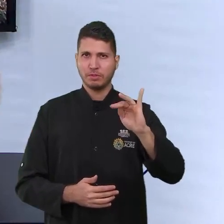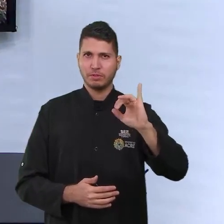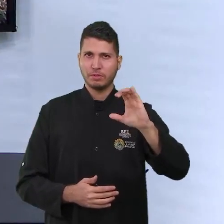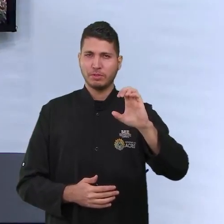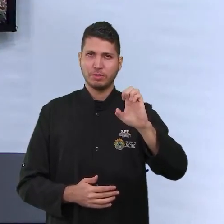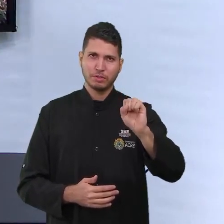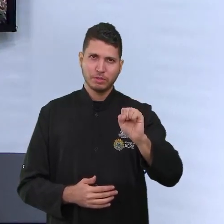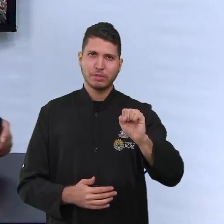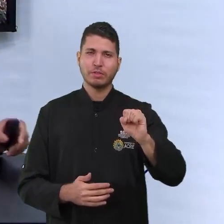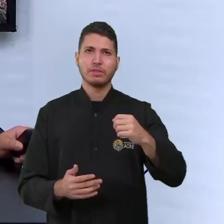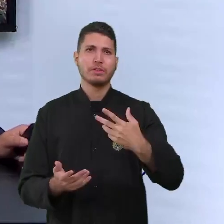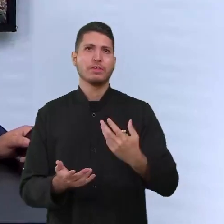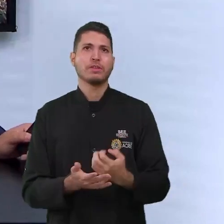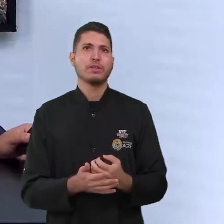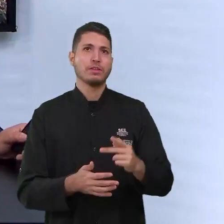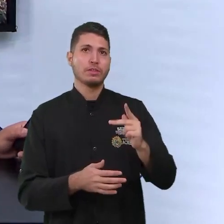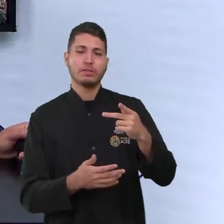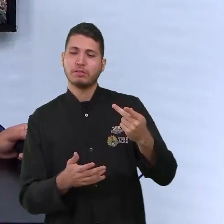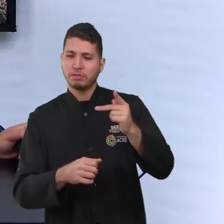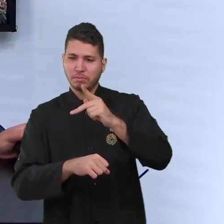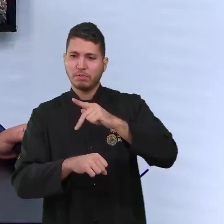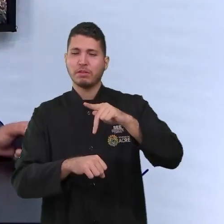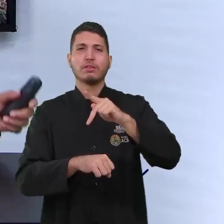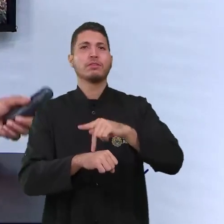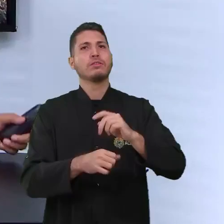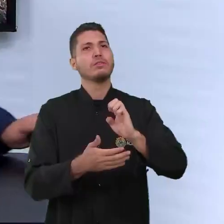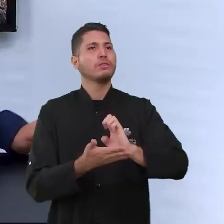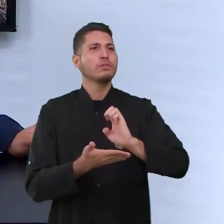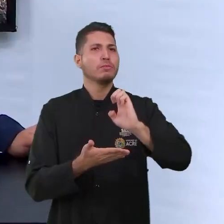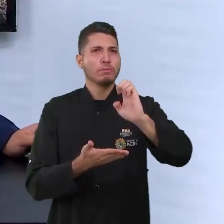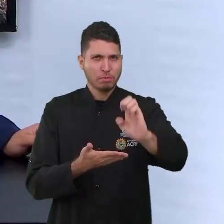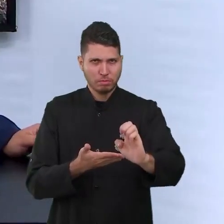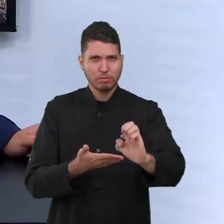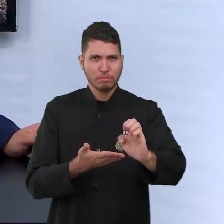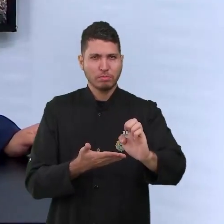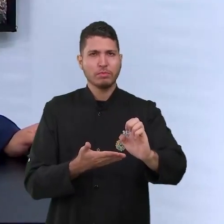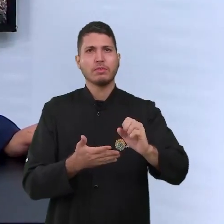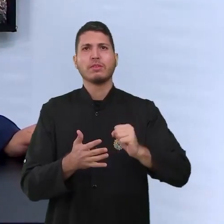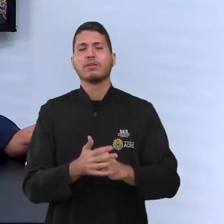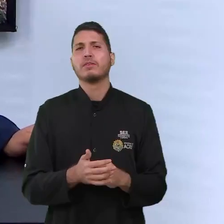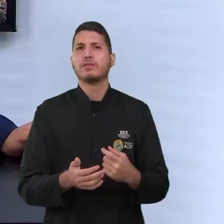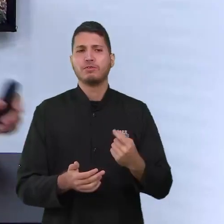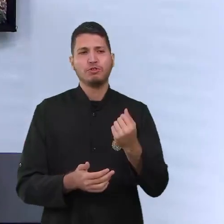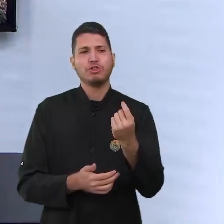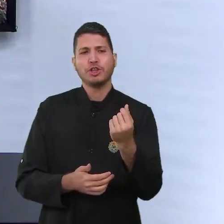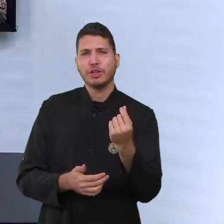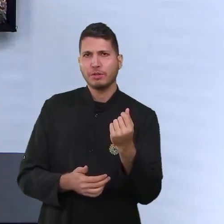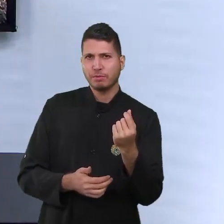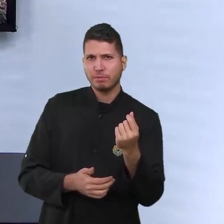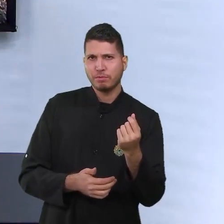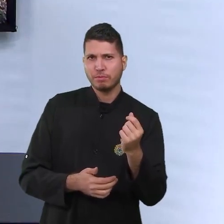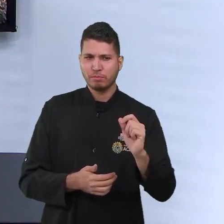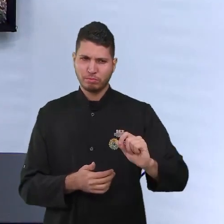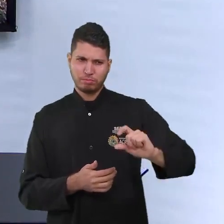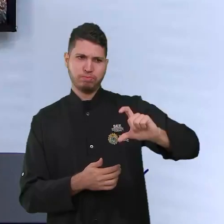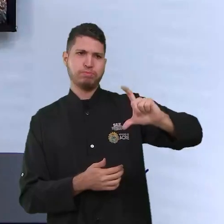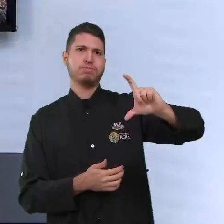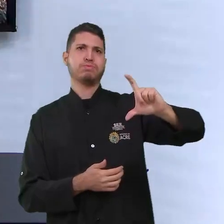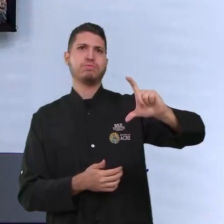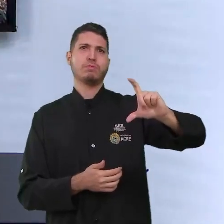empregado? Esses países exportam commodities, certo? Mas e aí, não vale tanto dinheiro? Pessoal, quando a gente fala